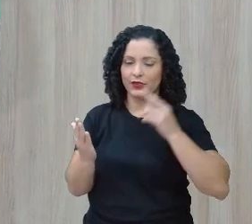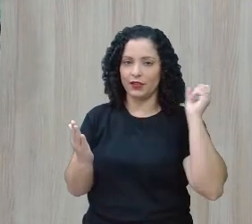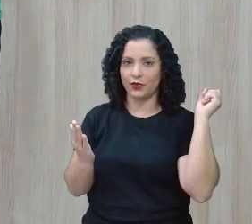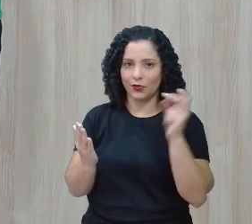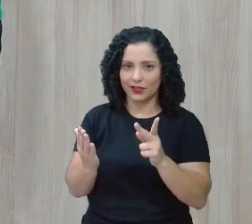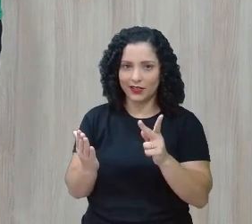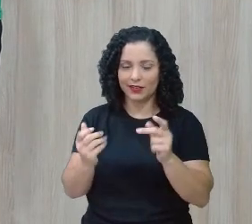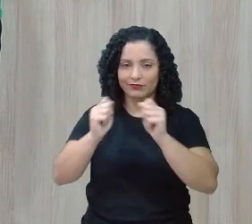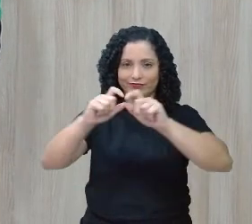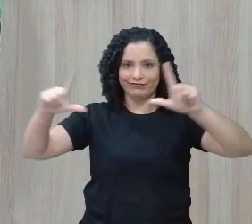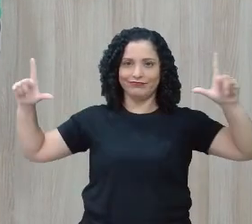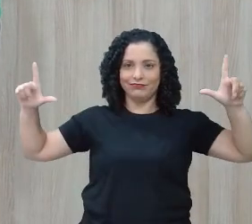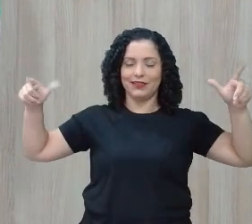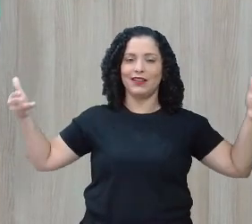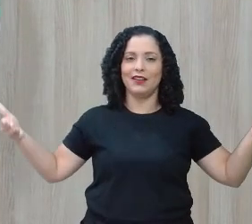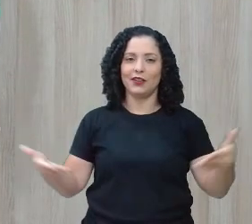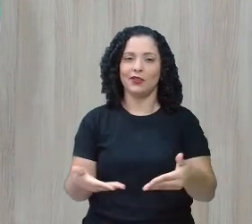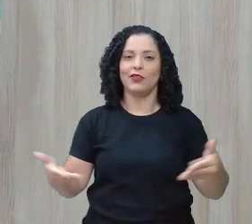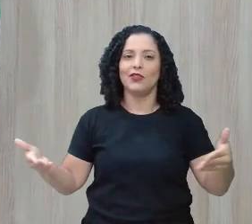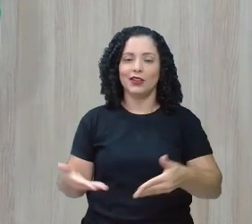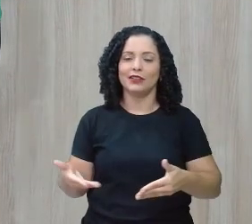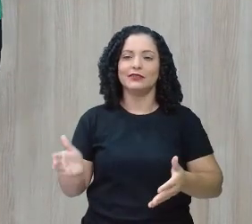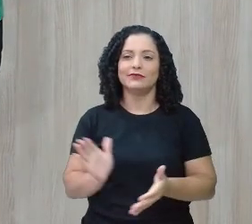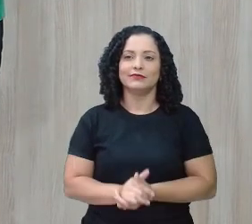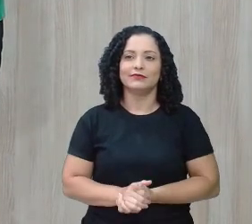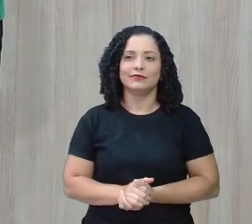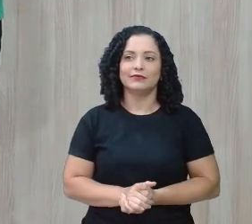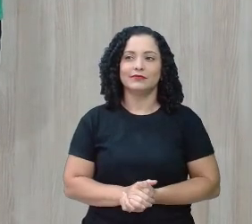Billy colocar a tela cheia aí, tá?